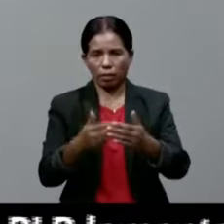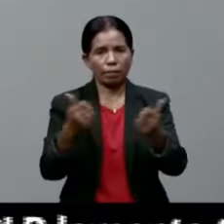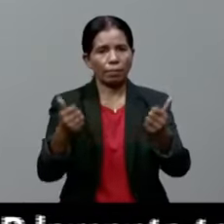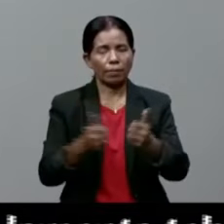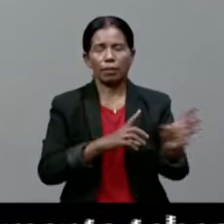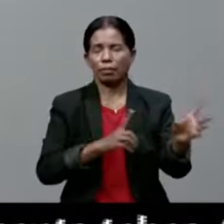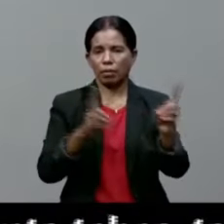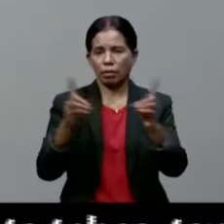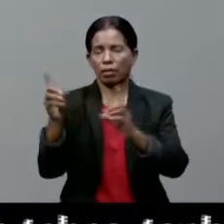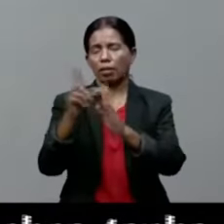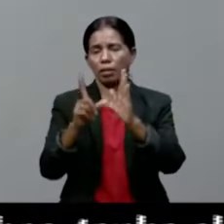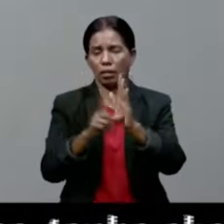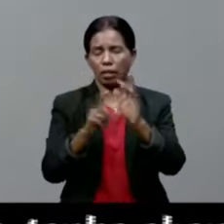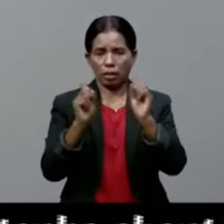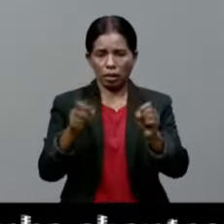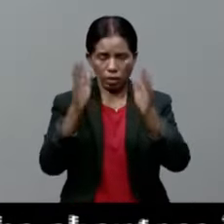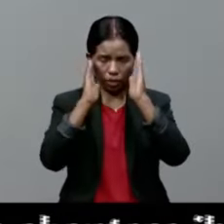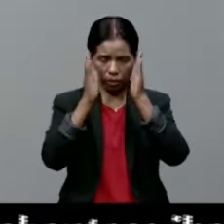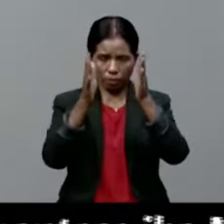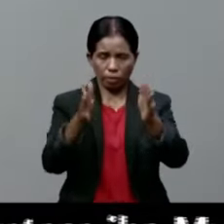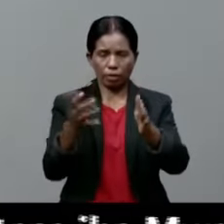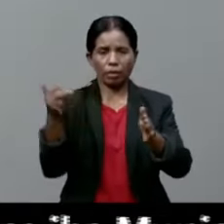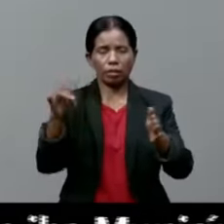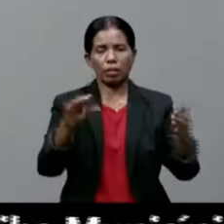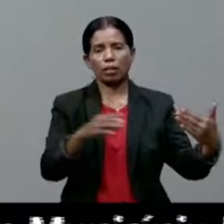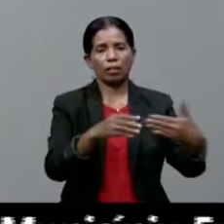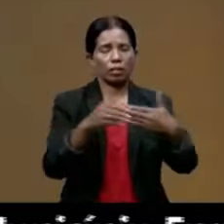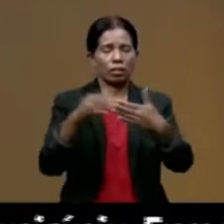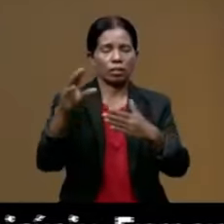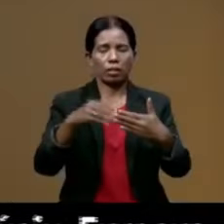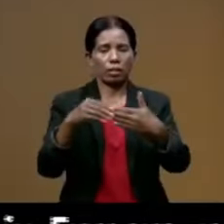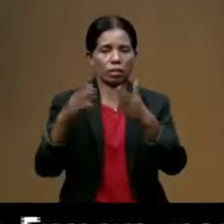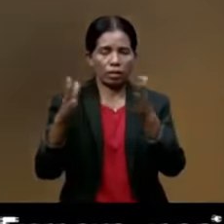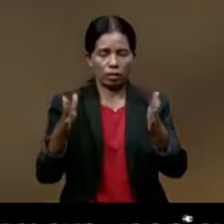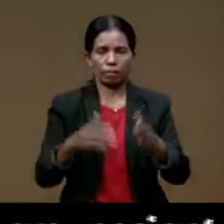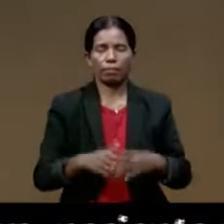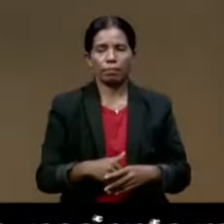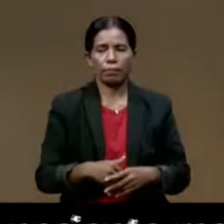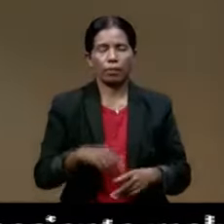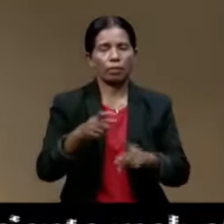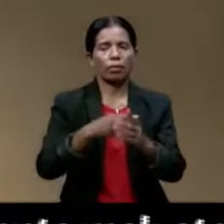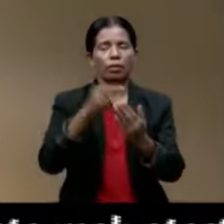implementação lei tem que sério eção e implementação da lei